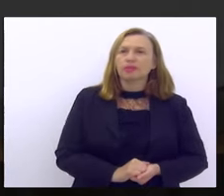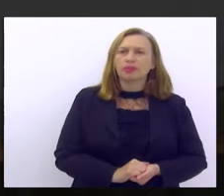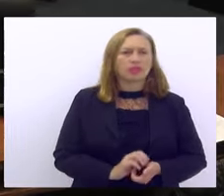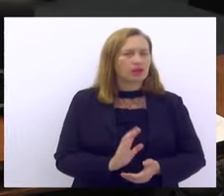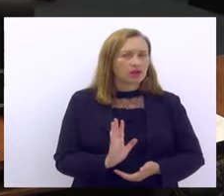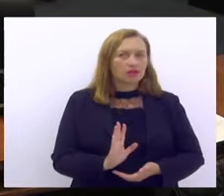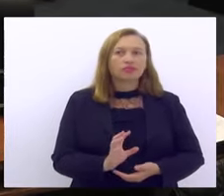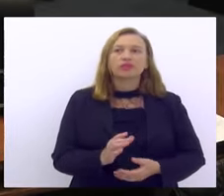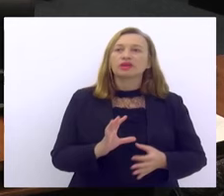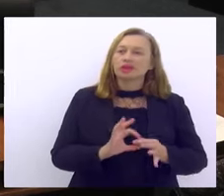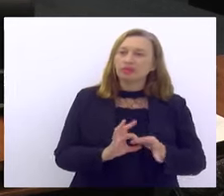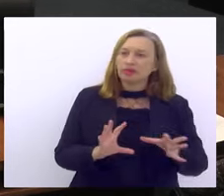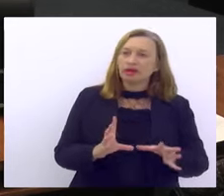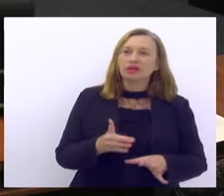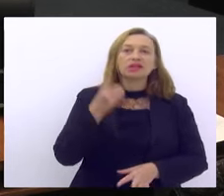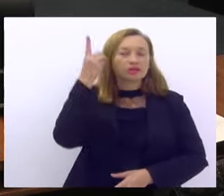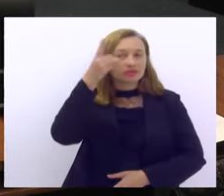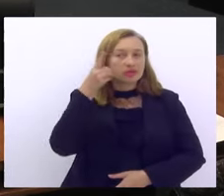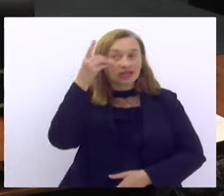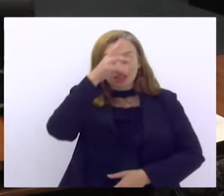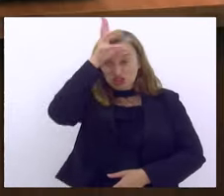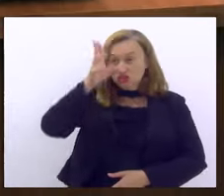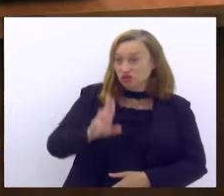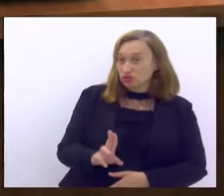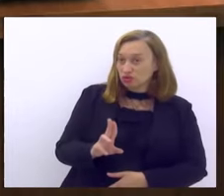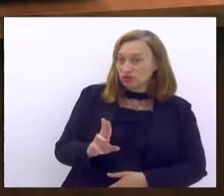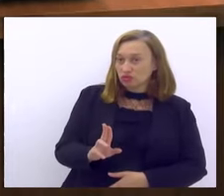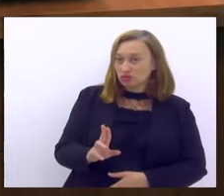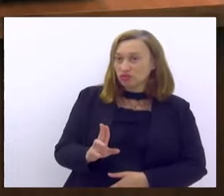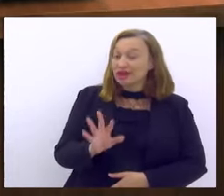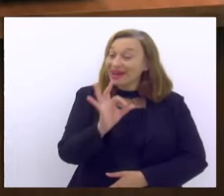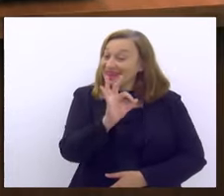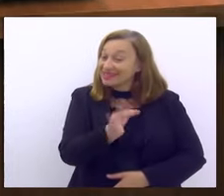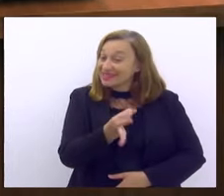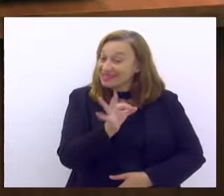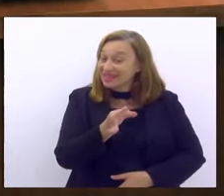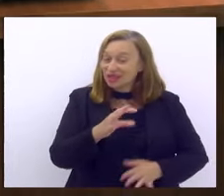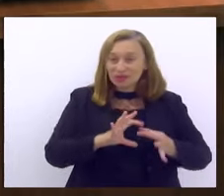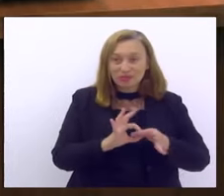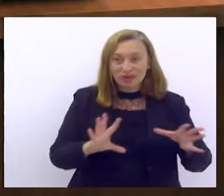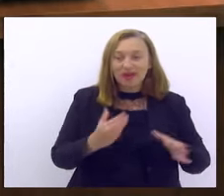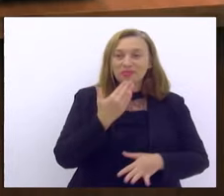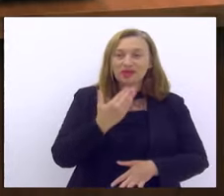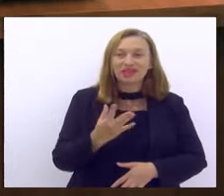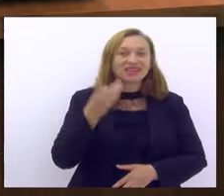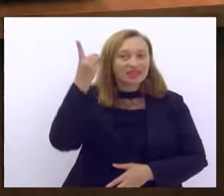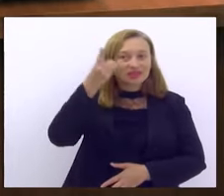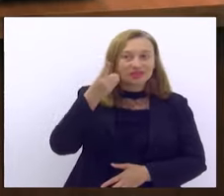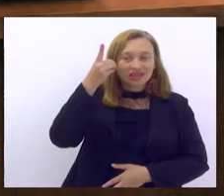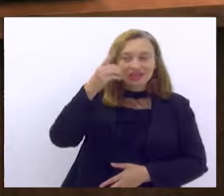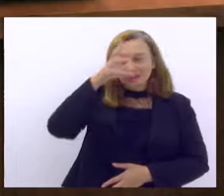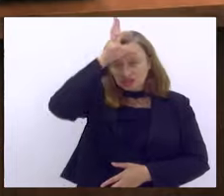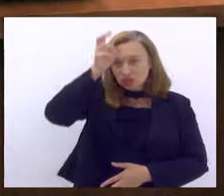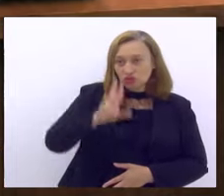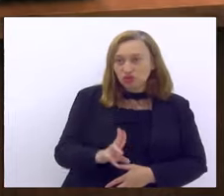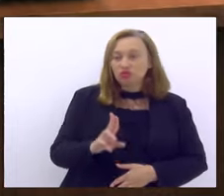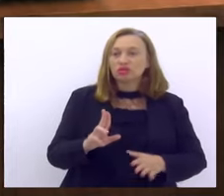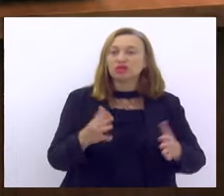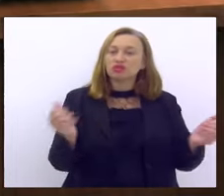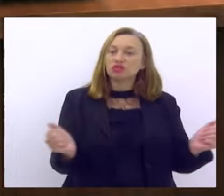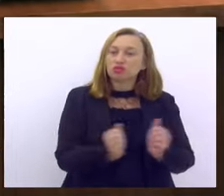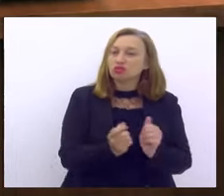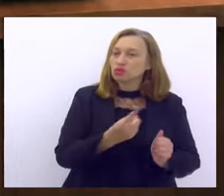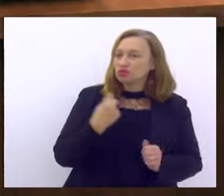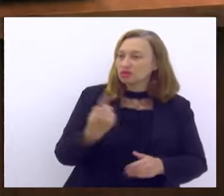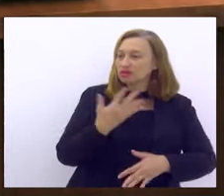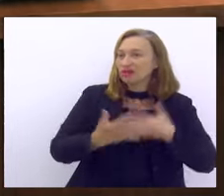Pobel, coautoria da deputada tia Ju é homologação certa. Então, eu quero aqui pedir à deputada tia Ju que participe com a gente. Um maior prazer ter a